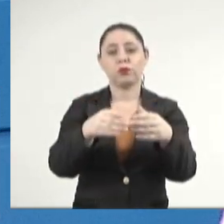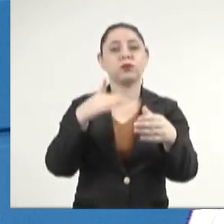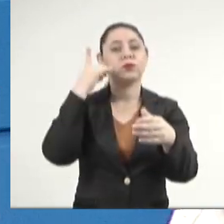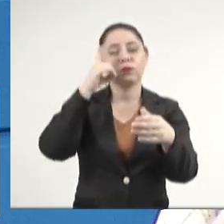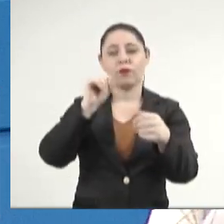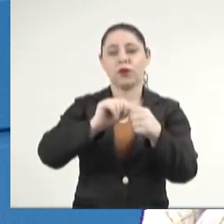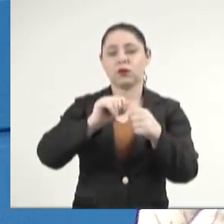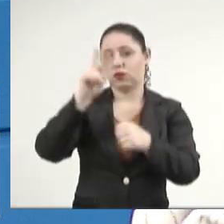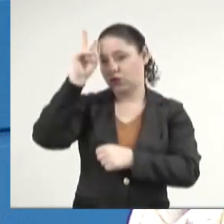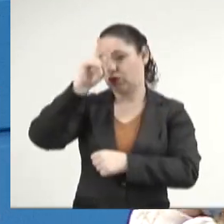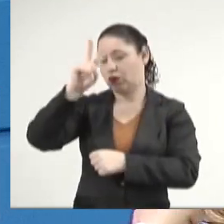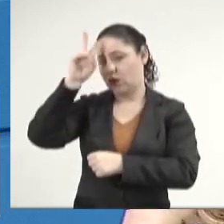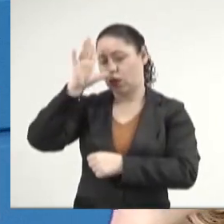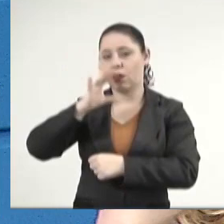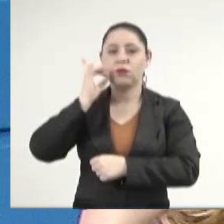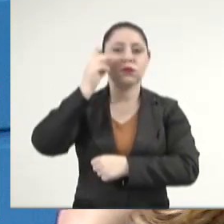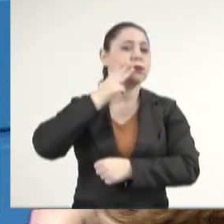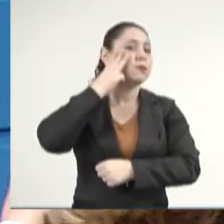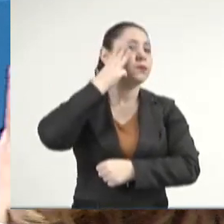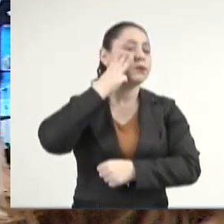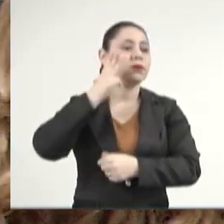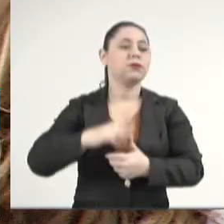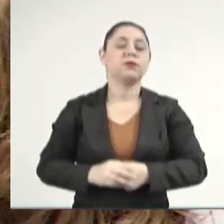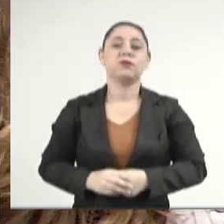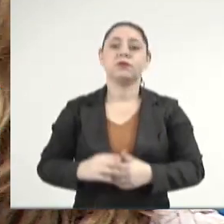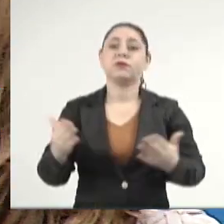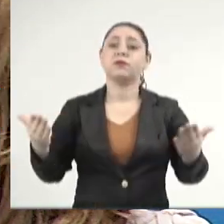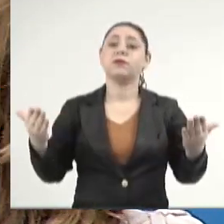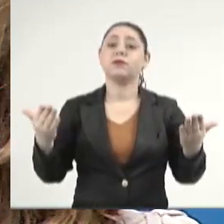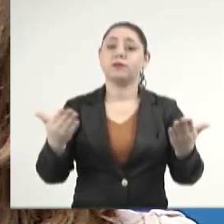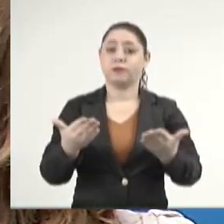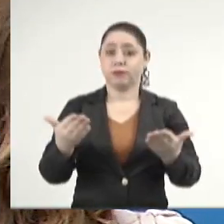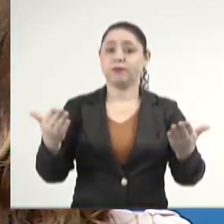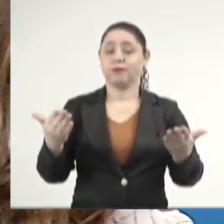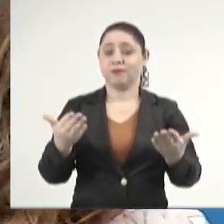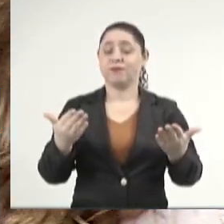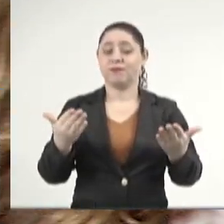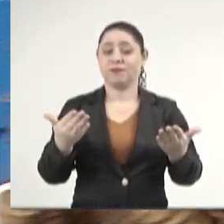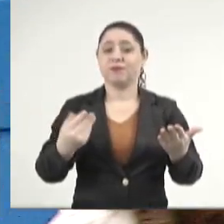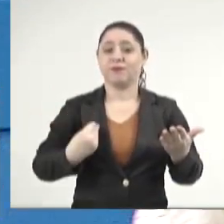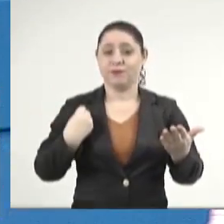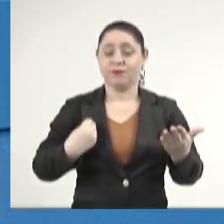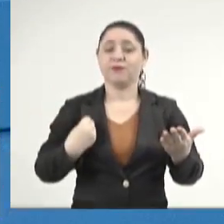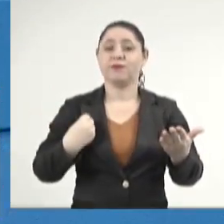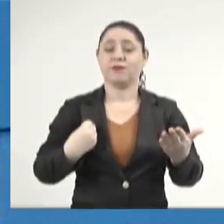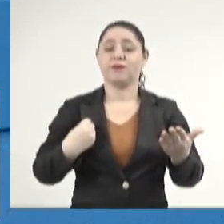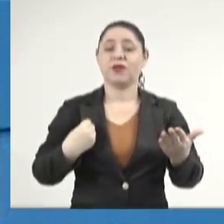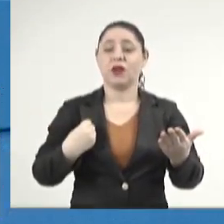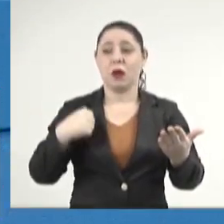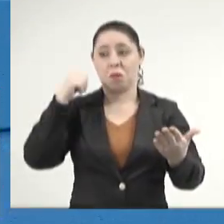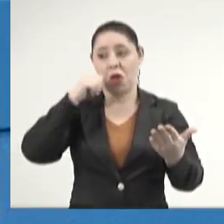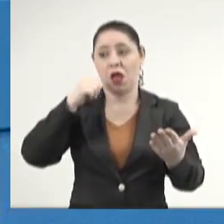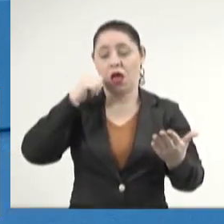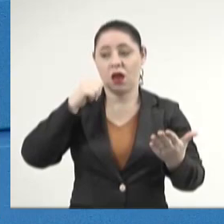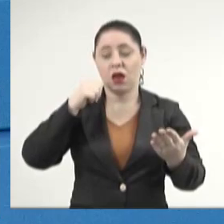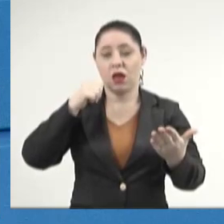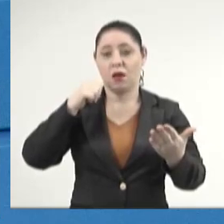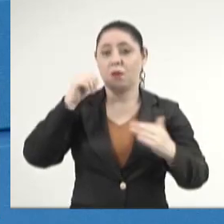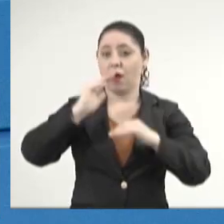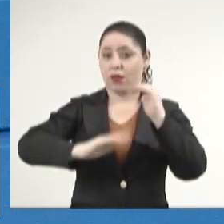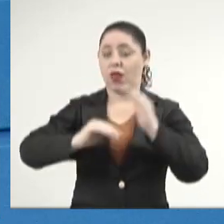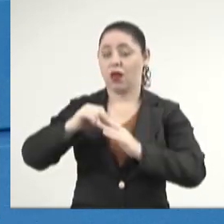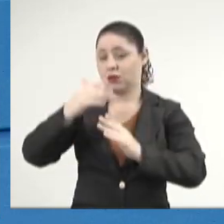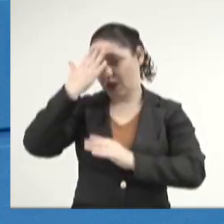fazer história, deputada Mara Caseiro. Agora, com essa presença da profissional do sexo feminino, para que nós